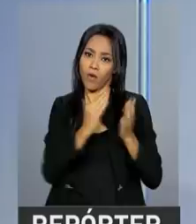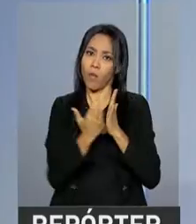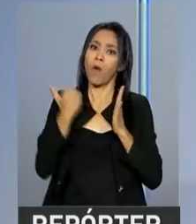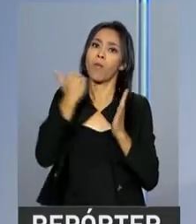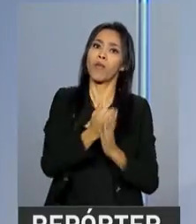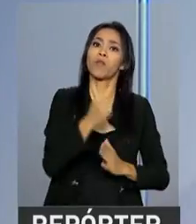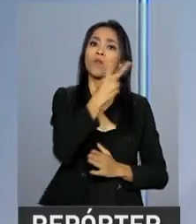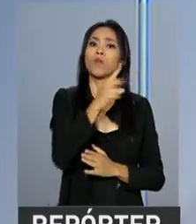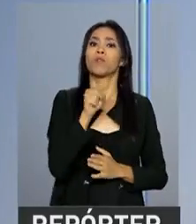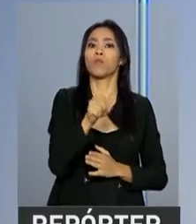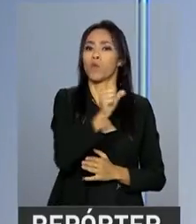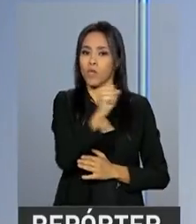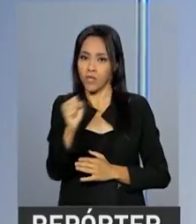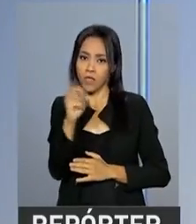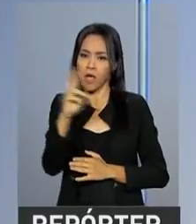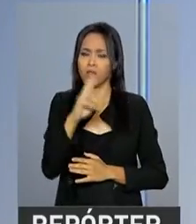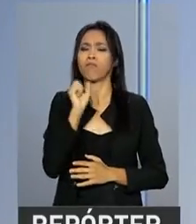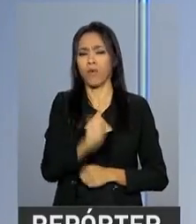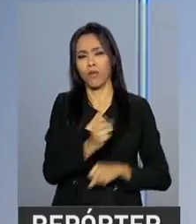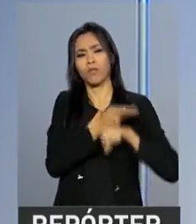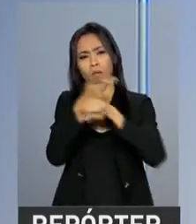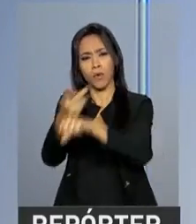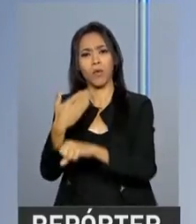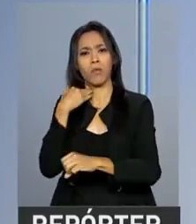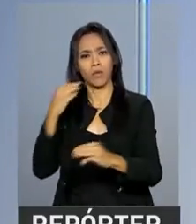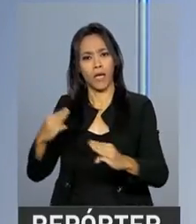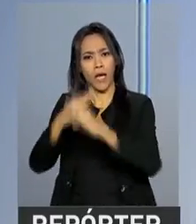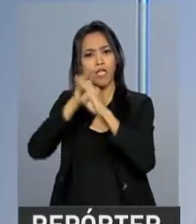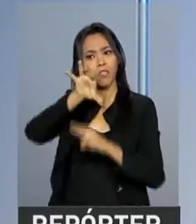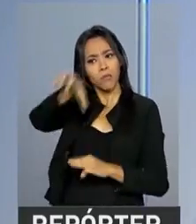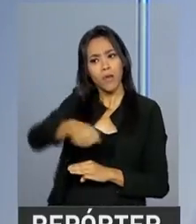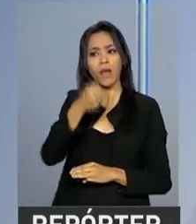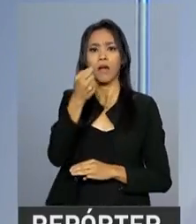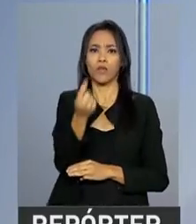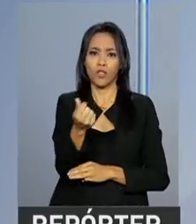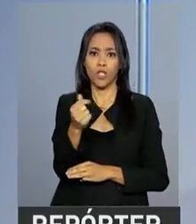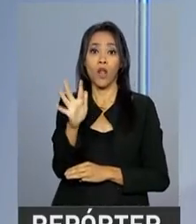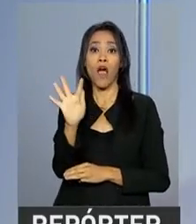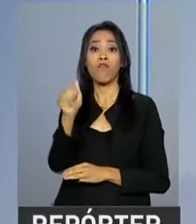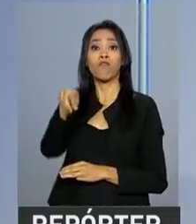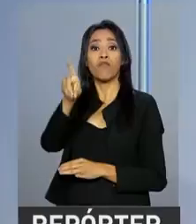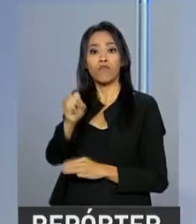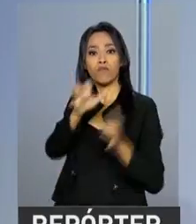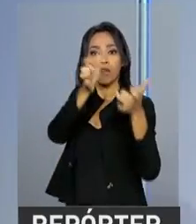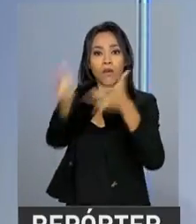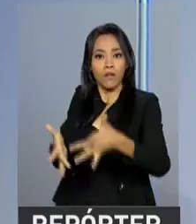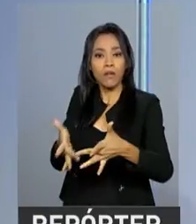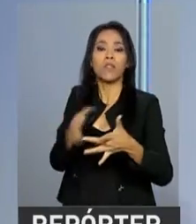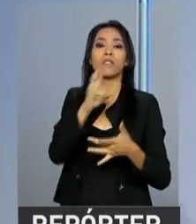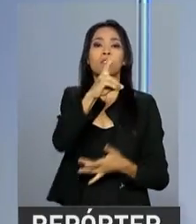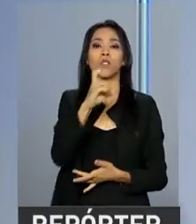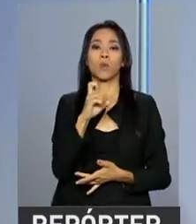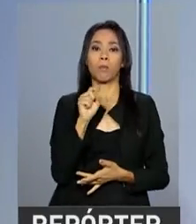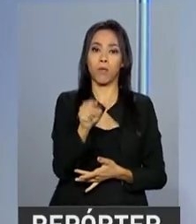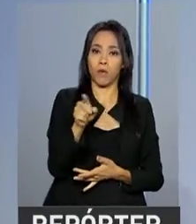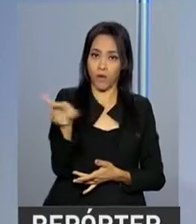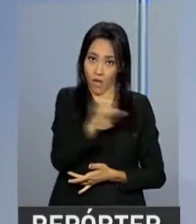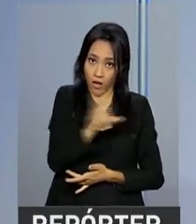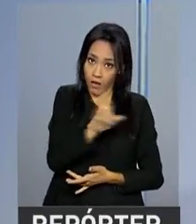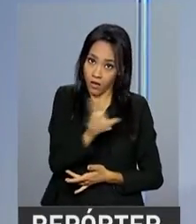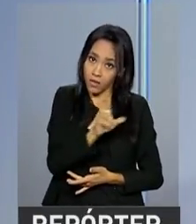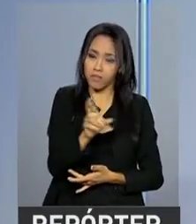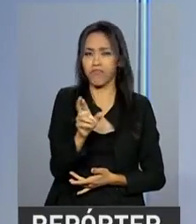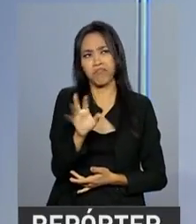R$ 2.800 pode ir à Caixa Econômica e apanhar a fundo perdido, portanto não tem que pagar, R$ 5.000 para